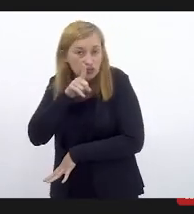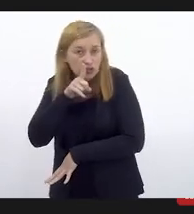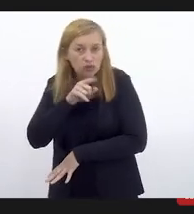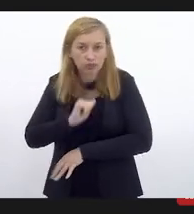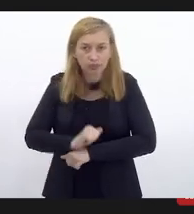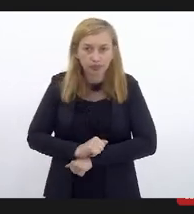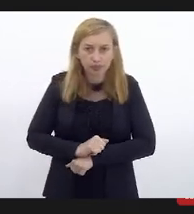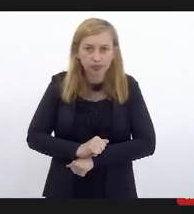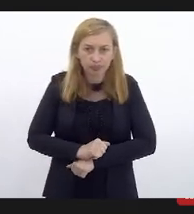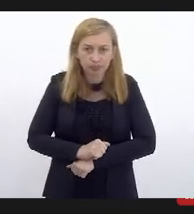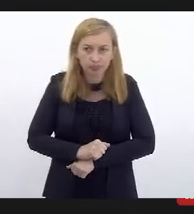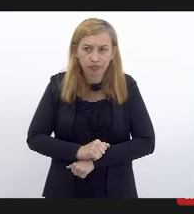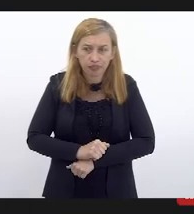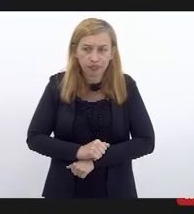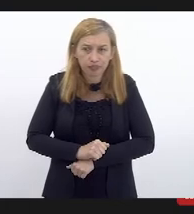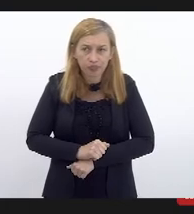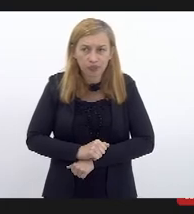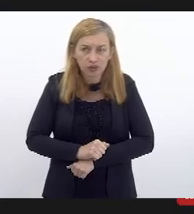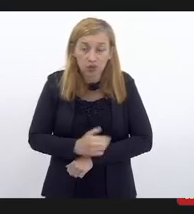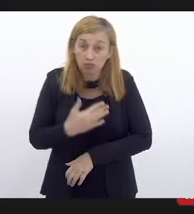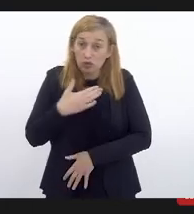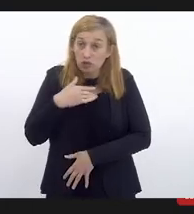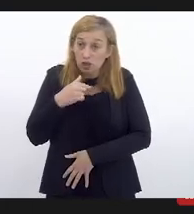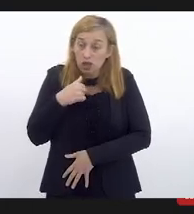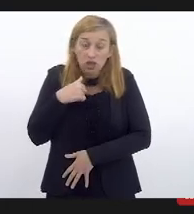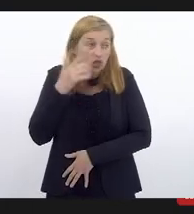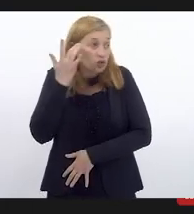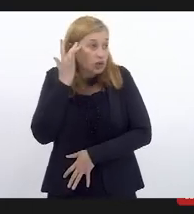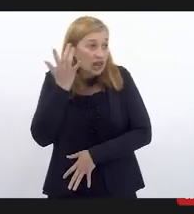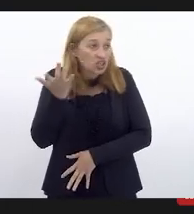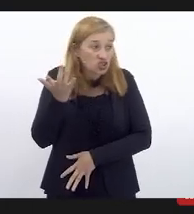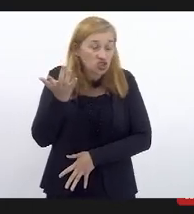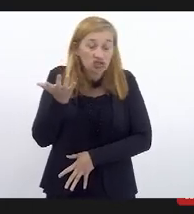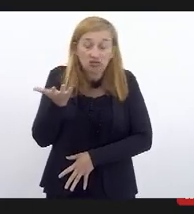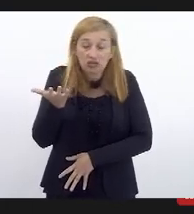seja, não que a gente ache